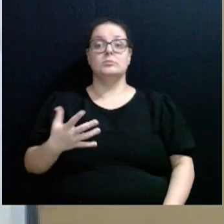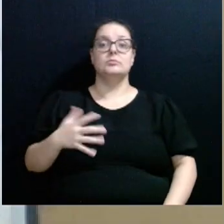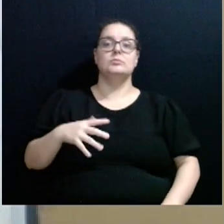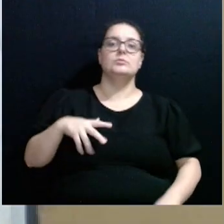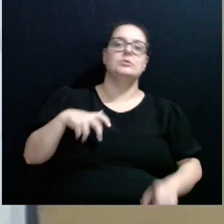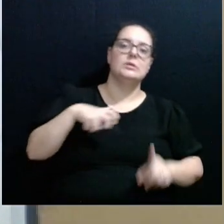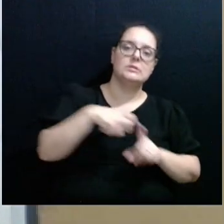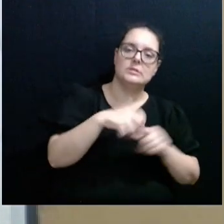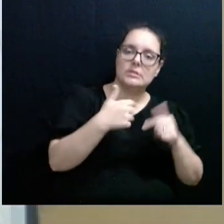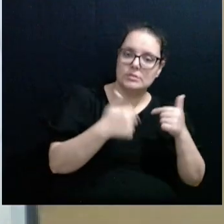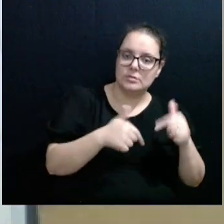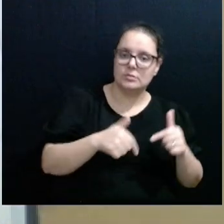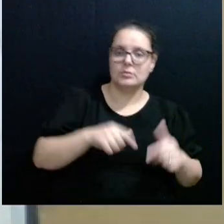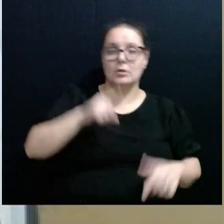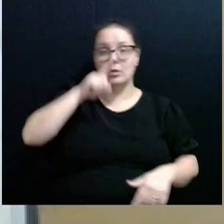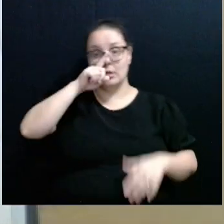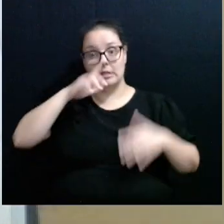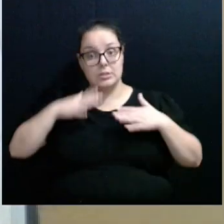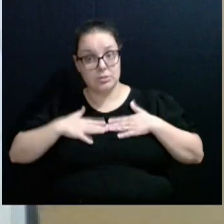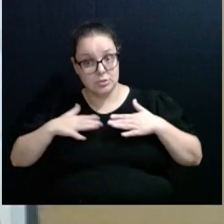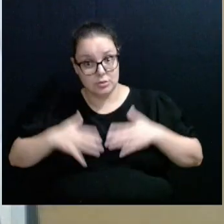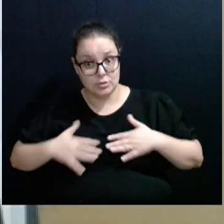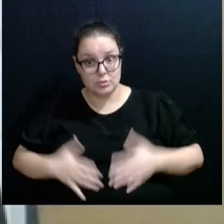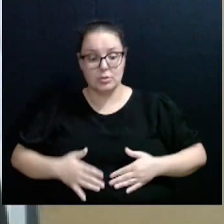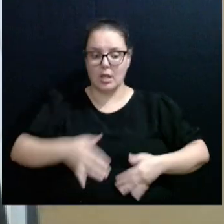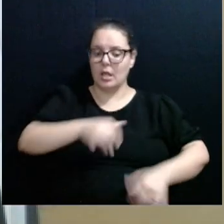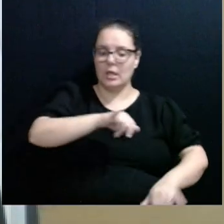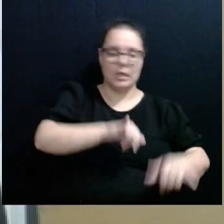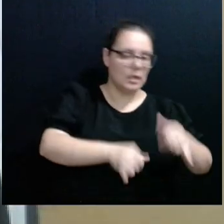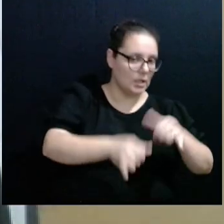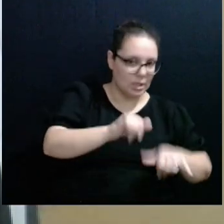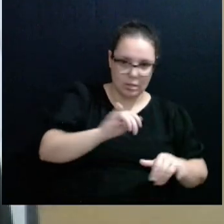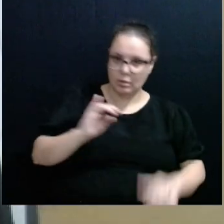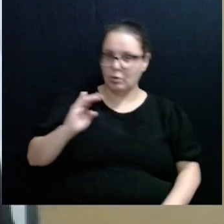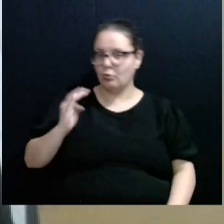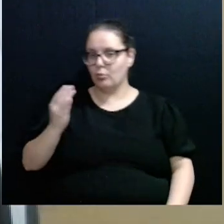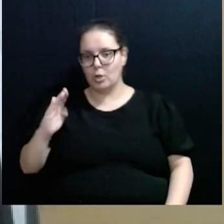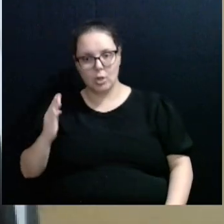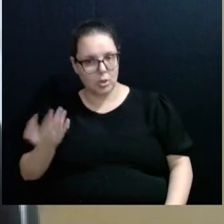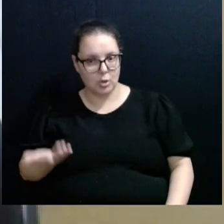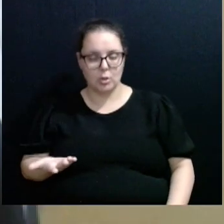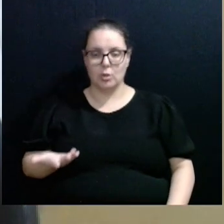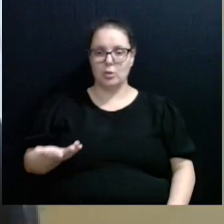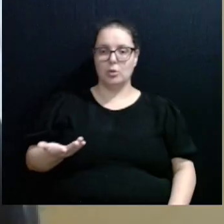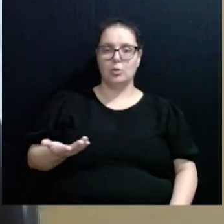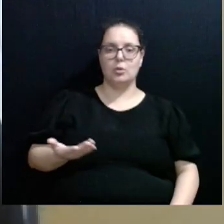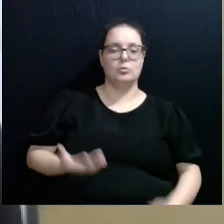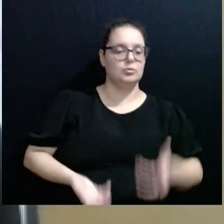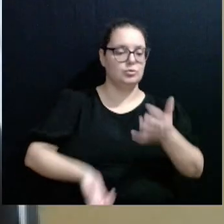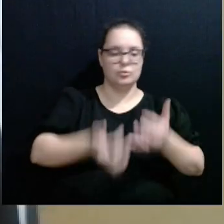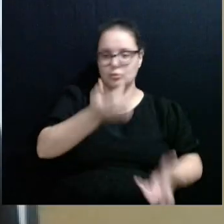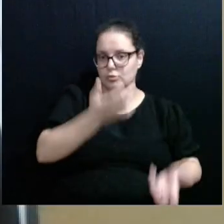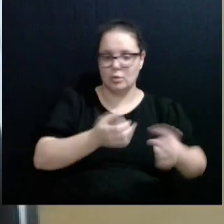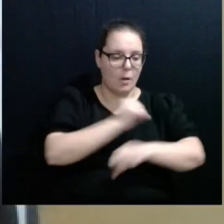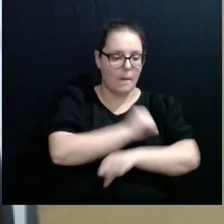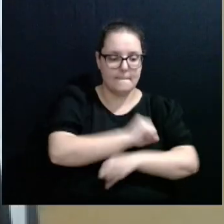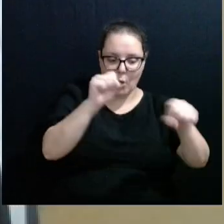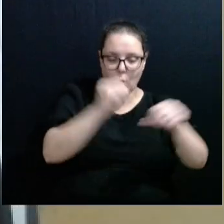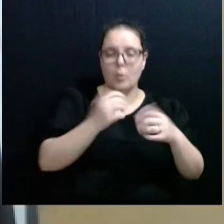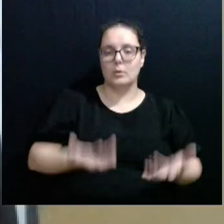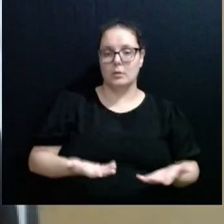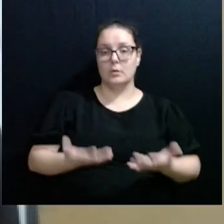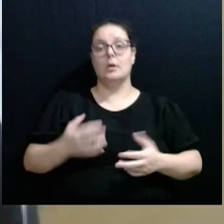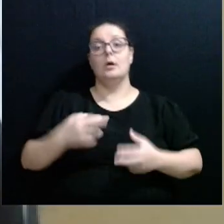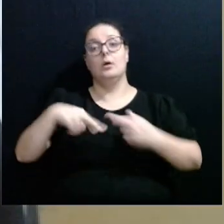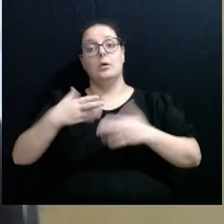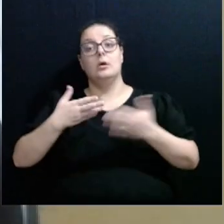riscos físicos, químicos, biológicos, de incêndio, de explosão, enfim, com relação a esse tipo de